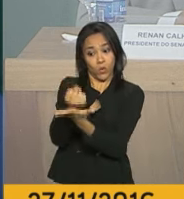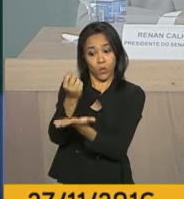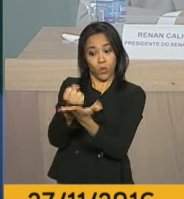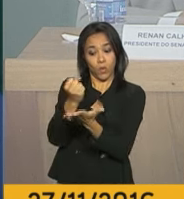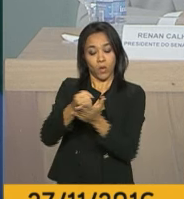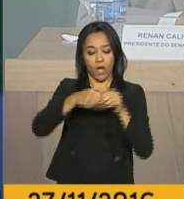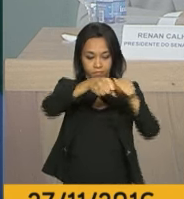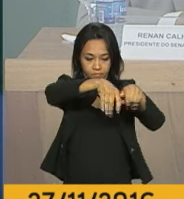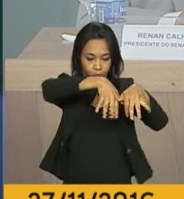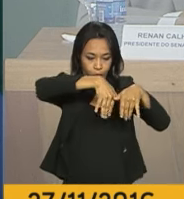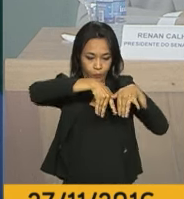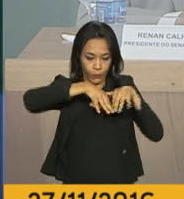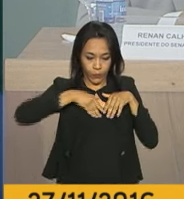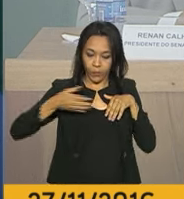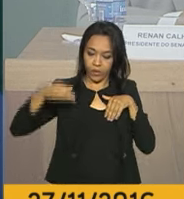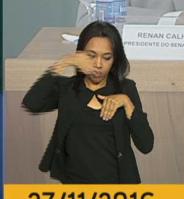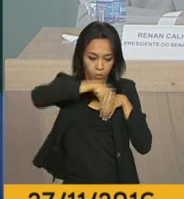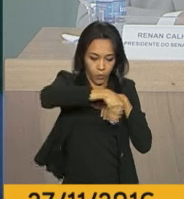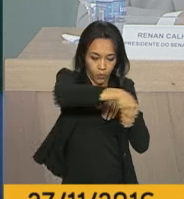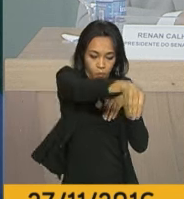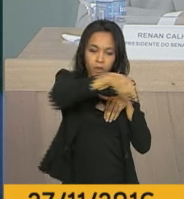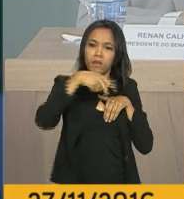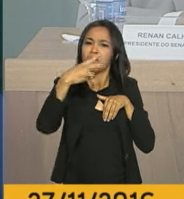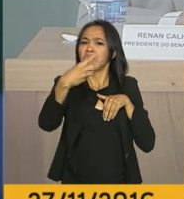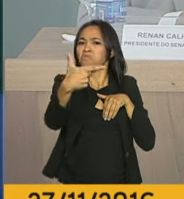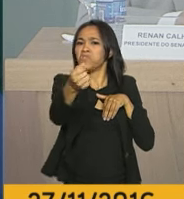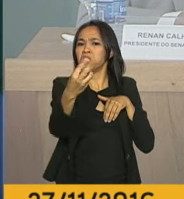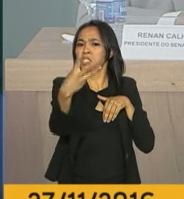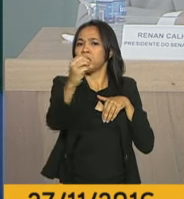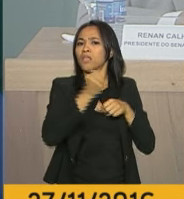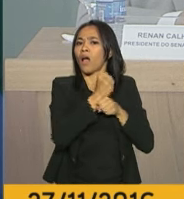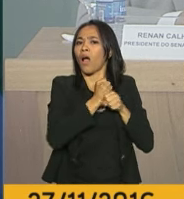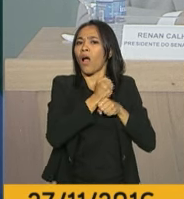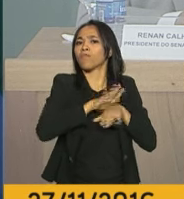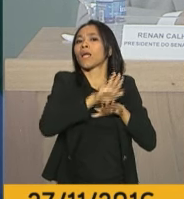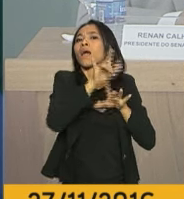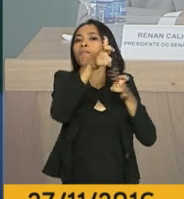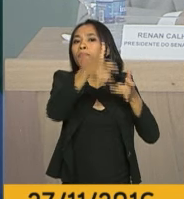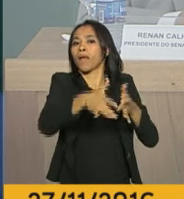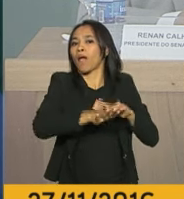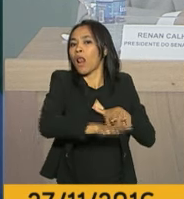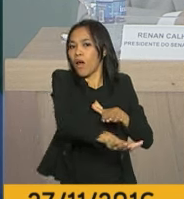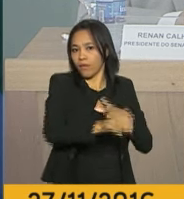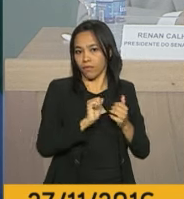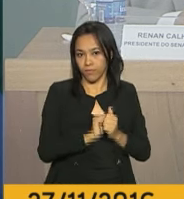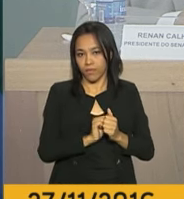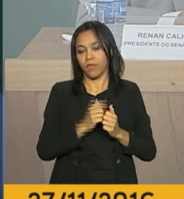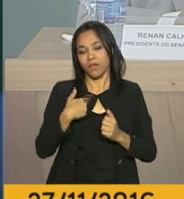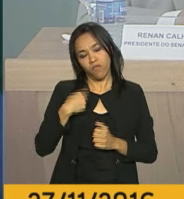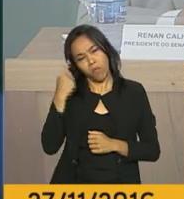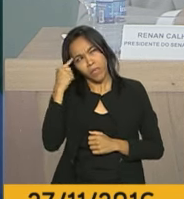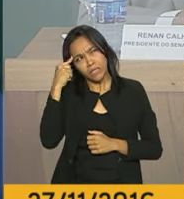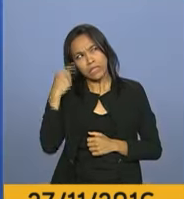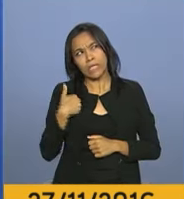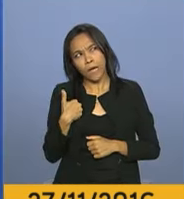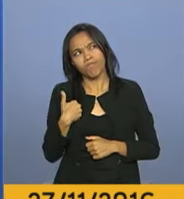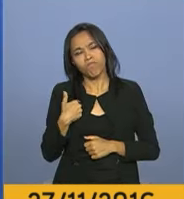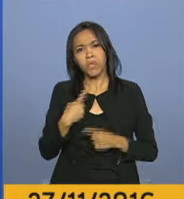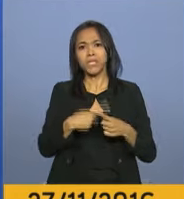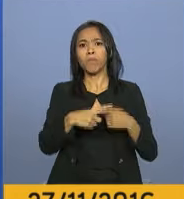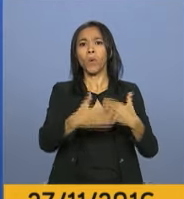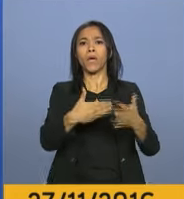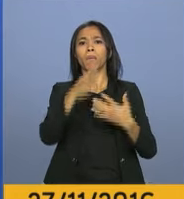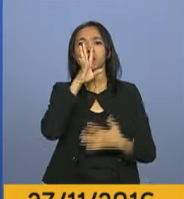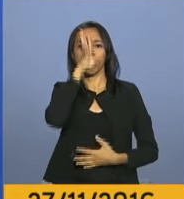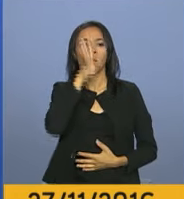tais documentos, né? Ficam por 20, 30 anos arquivados, eu vou examinar essa hipótese. Porque senão a todo momento alguém